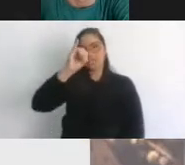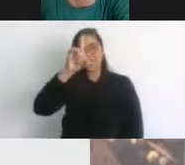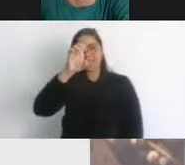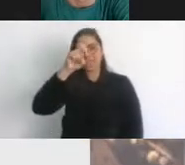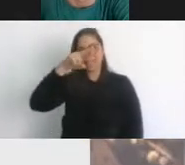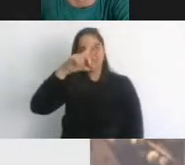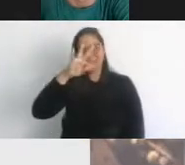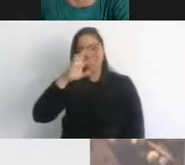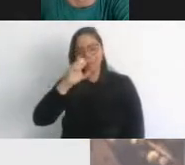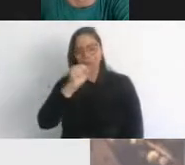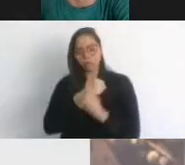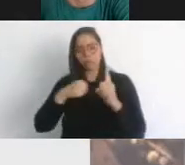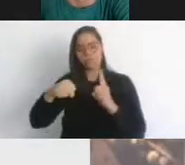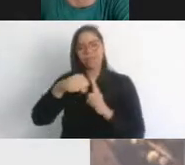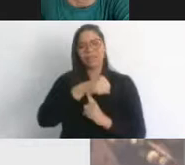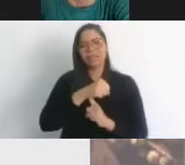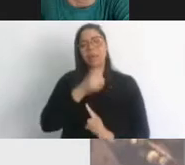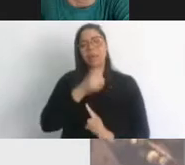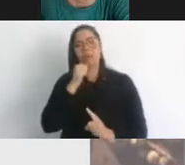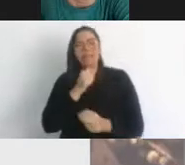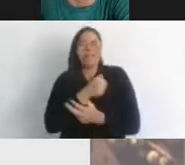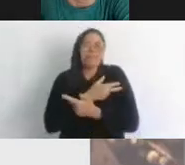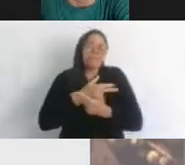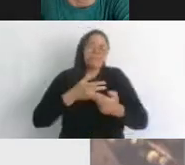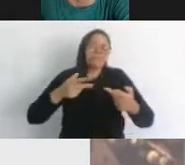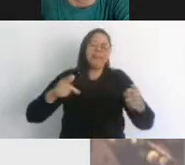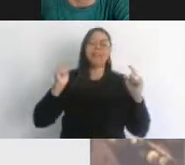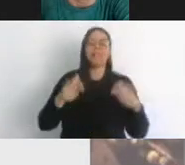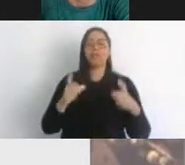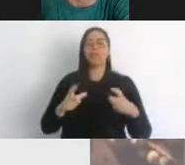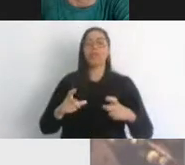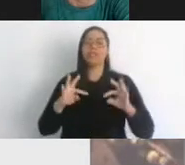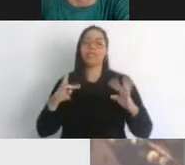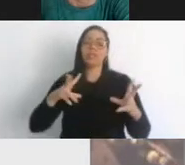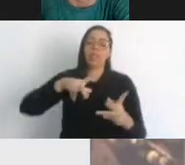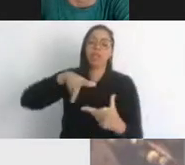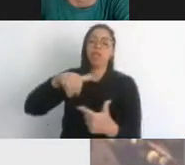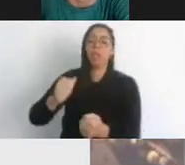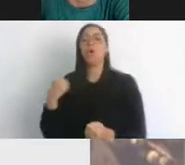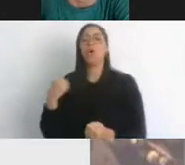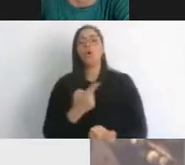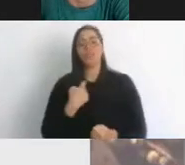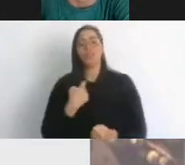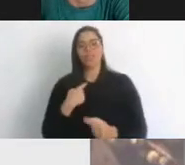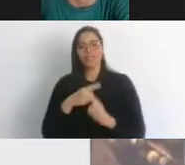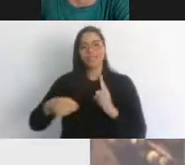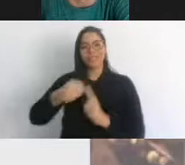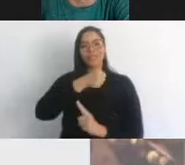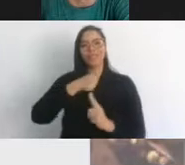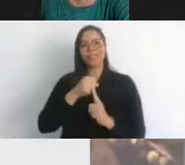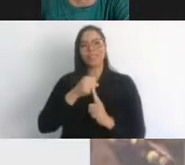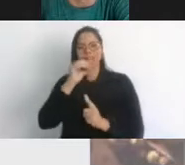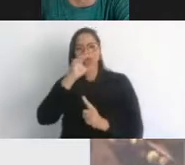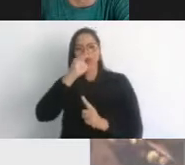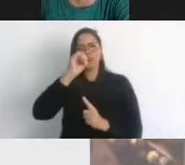ela tem várias configurações em vários lugares do mundo nós que vivemos aí nessa sociedade ocidental de uma mesma